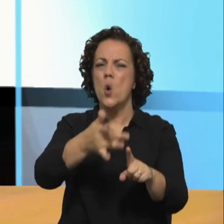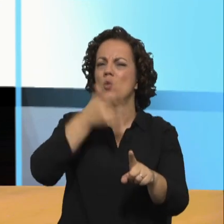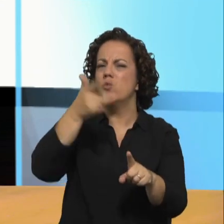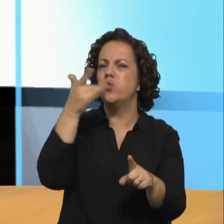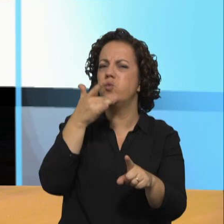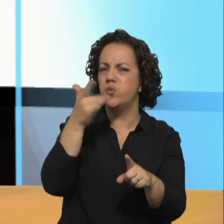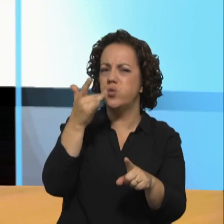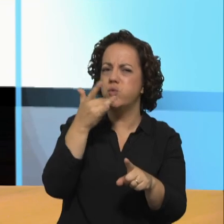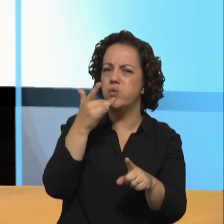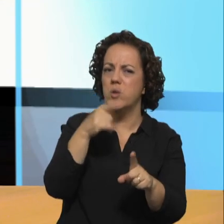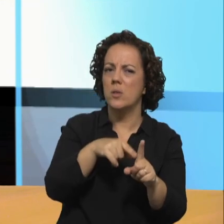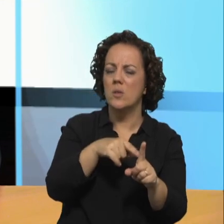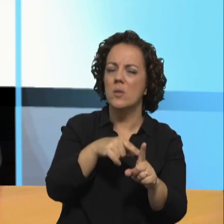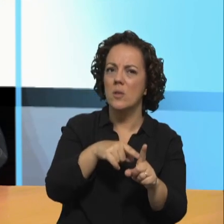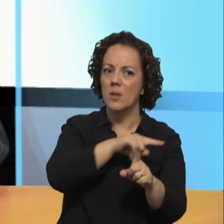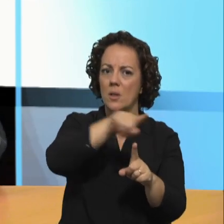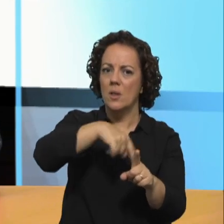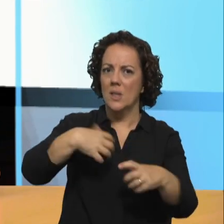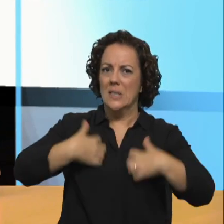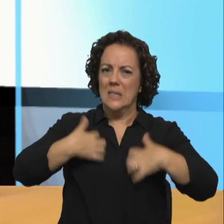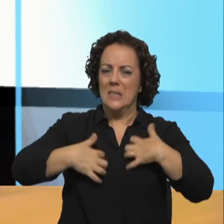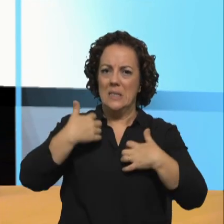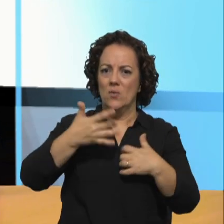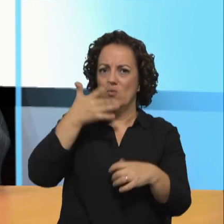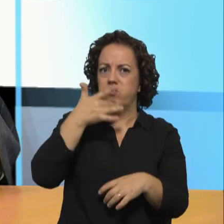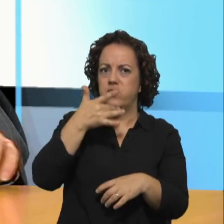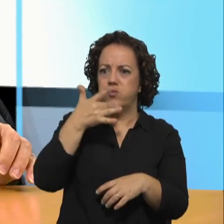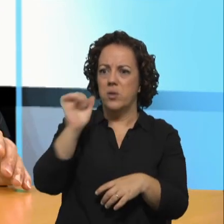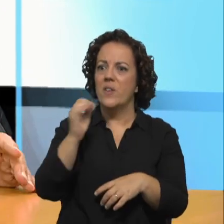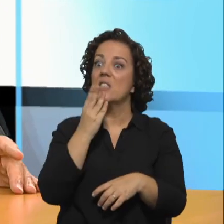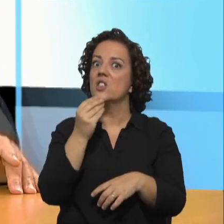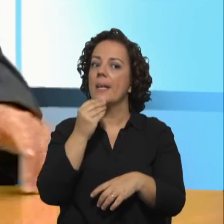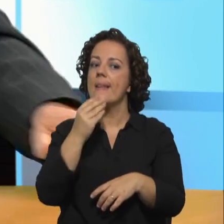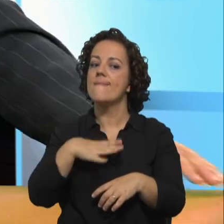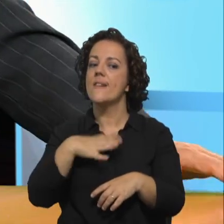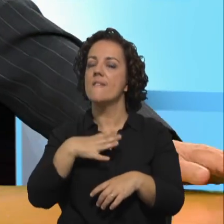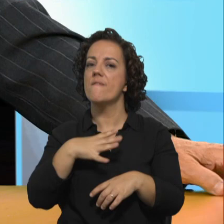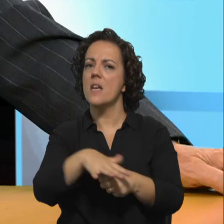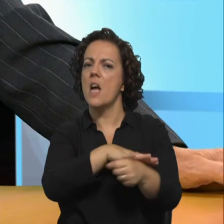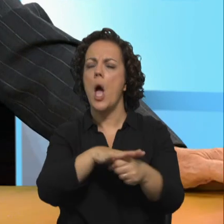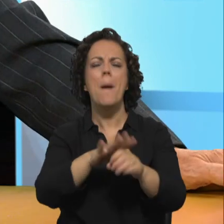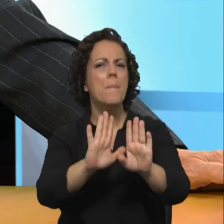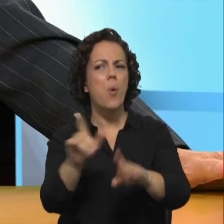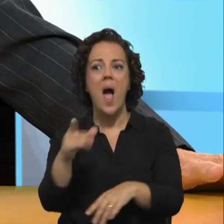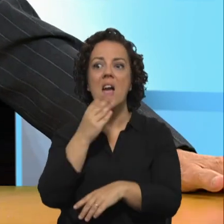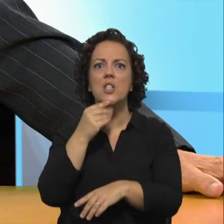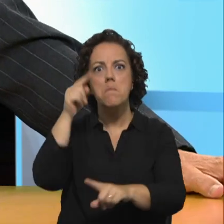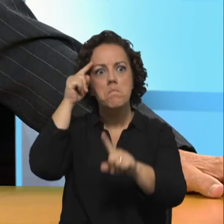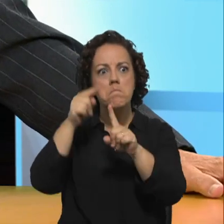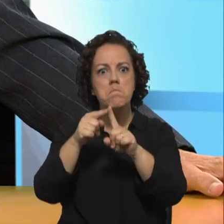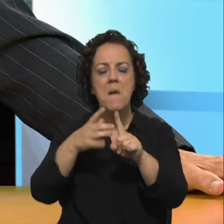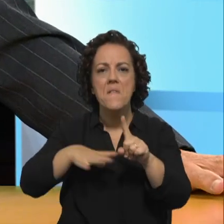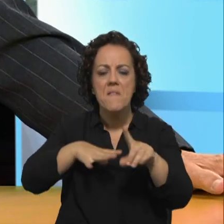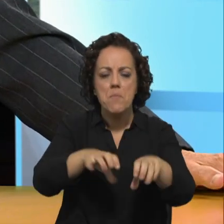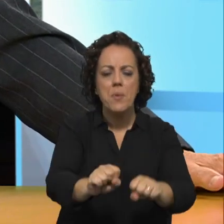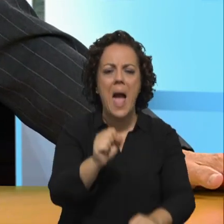desmedidas, os anseios incontroláveis de Israel sobre. Porque Israel até nem tem ambições sobre Gaza.